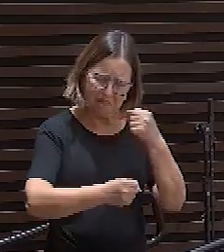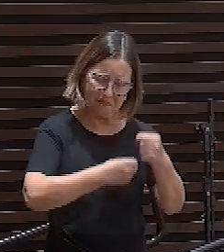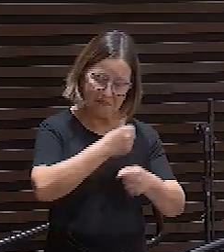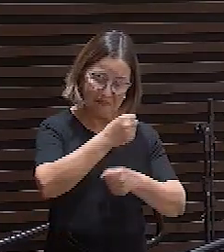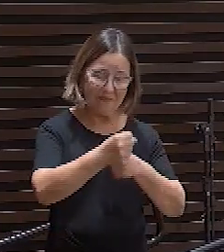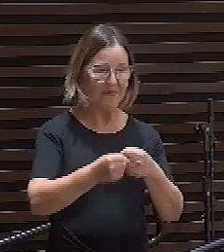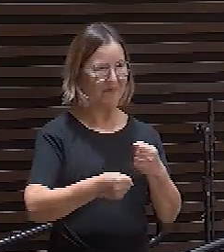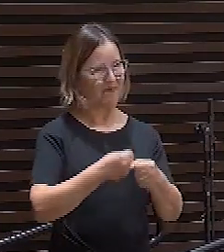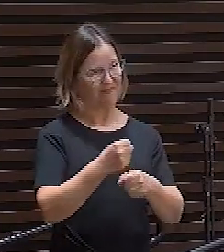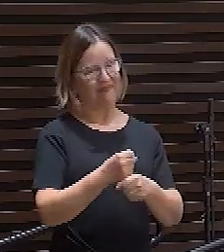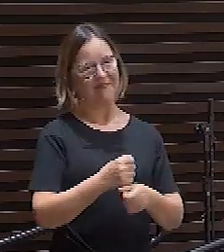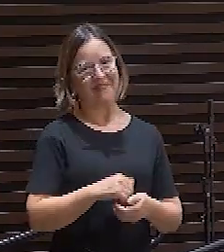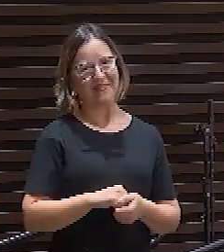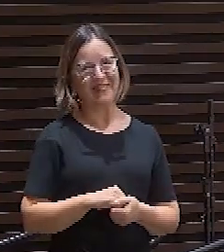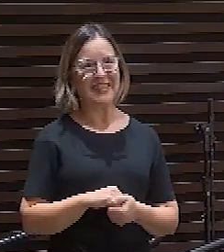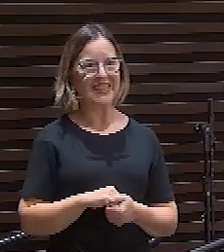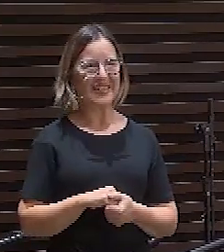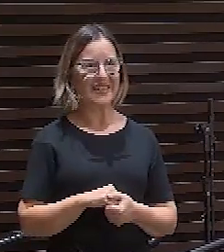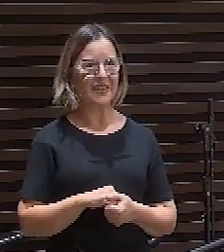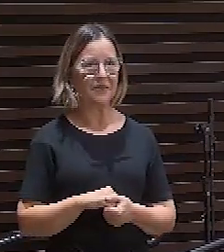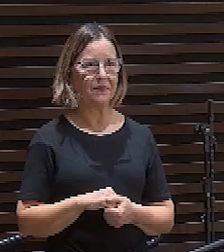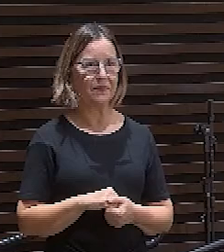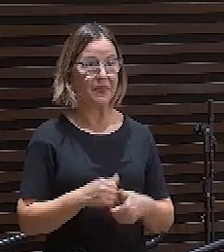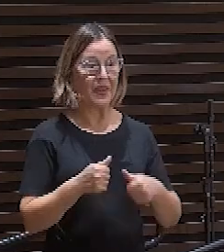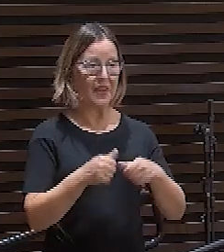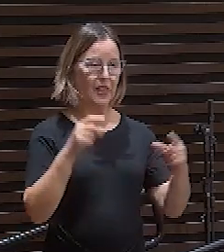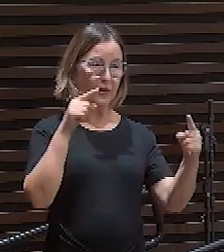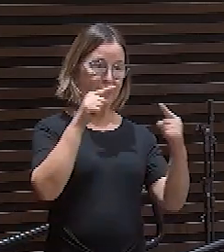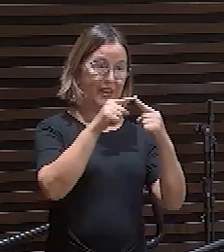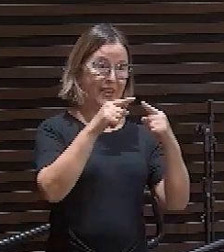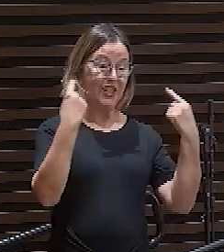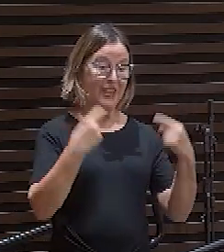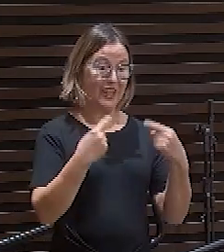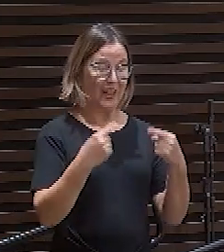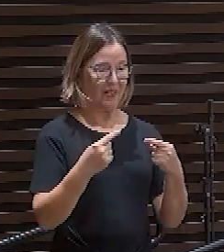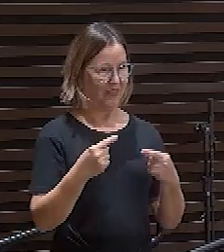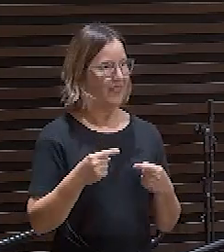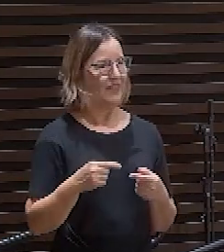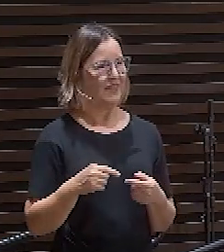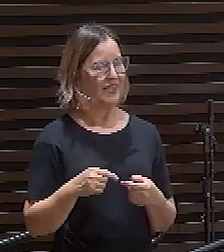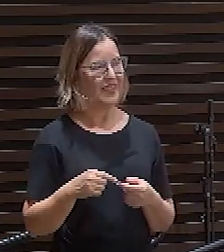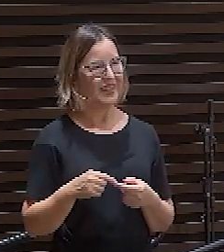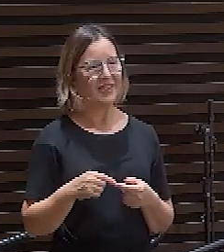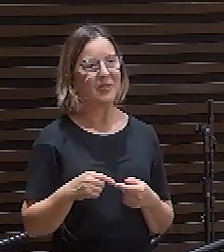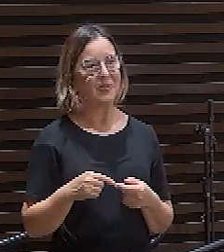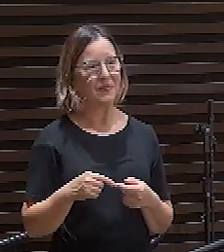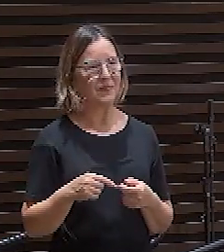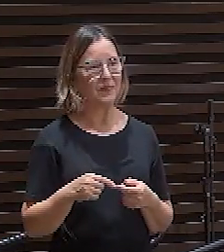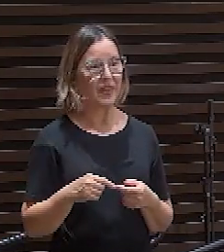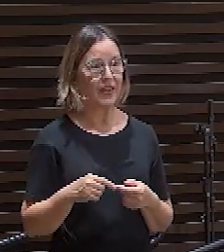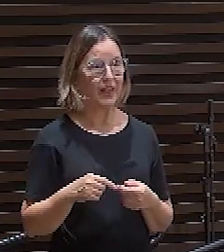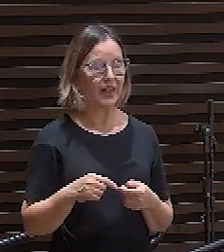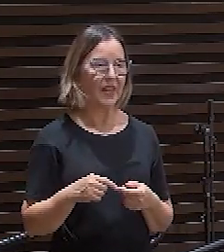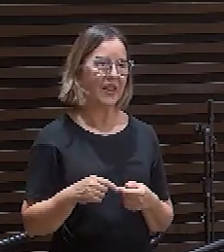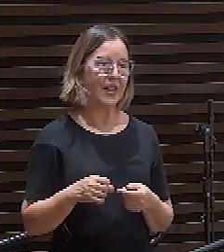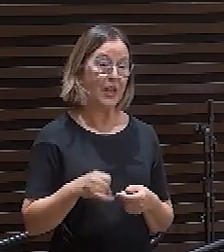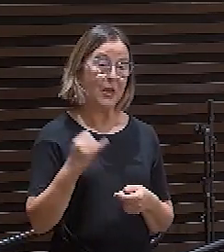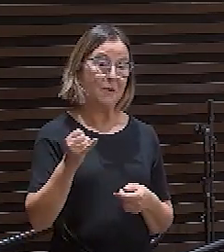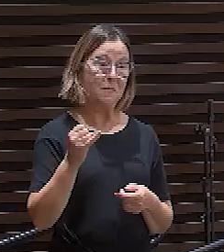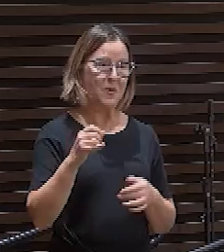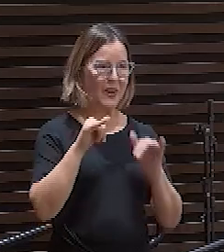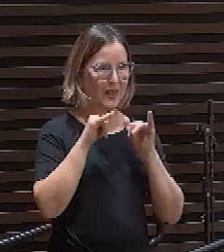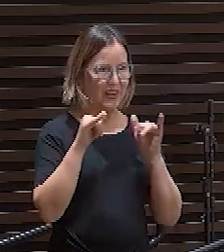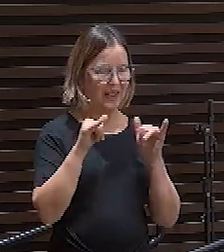né? Esse é o objetivo do desafio de falar por onde entrou o Evangelho na sua casa. Tem gente que